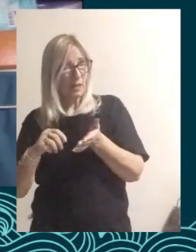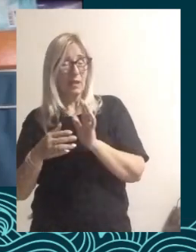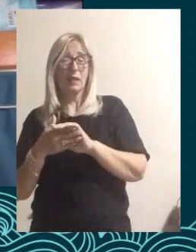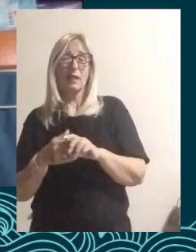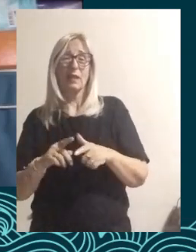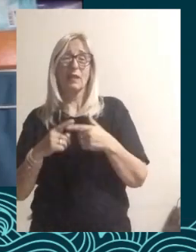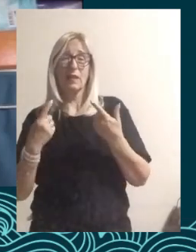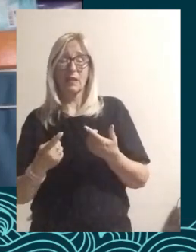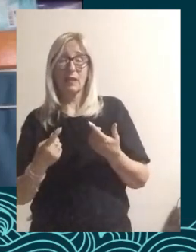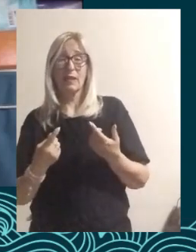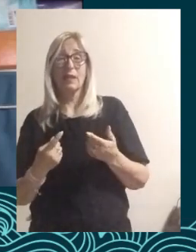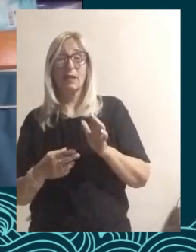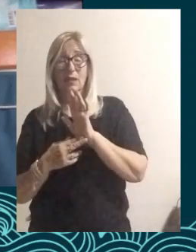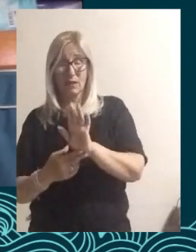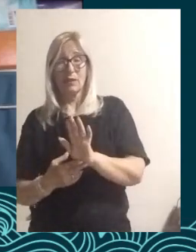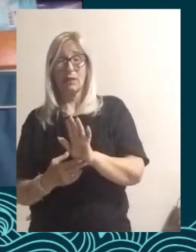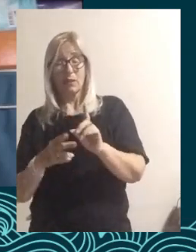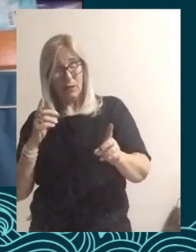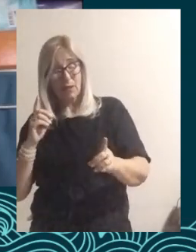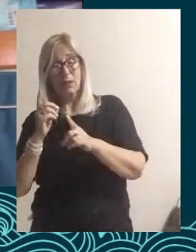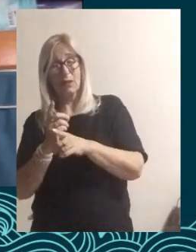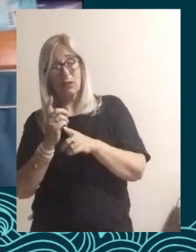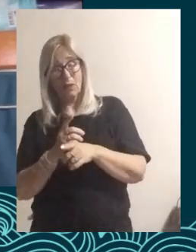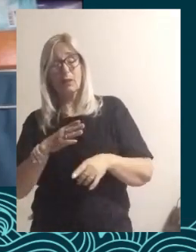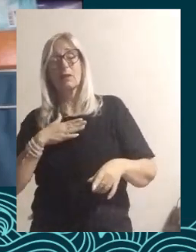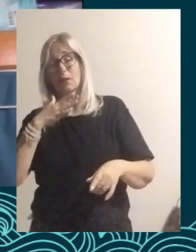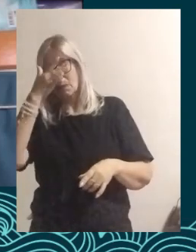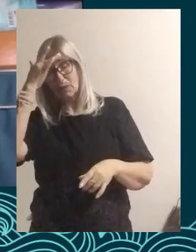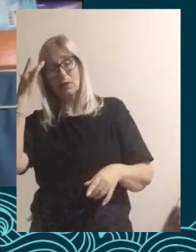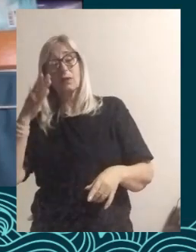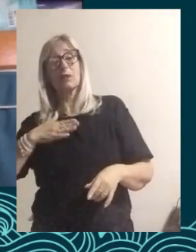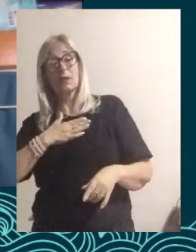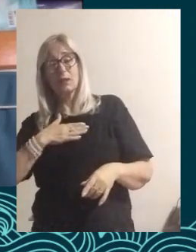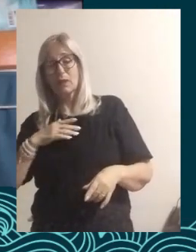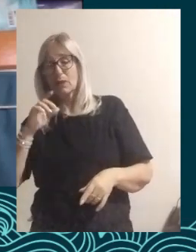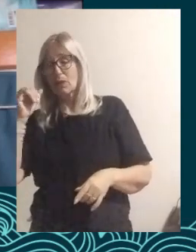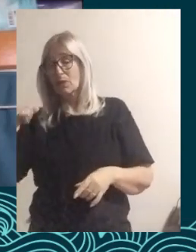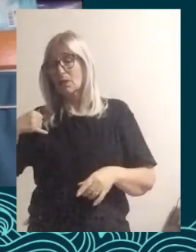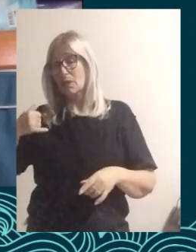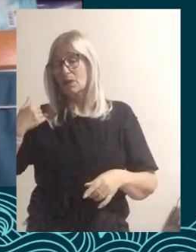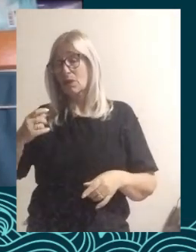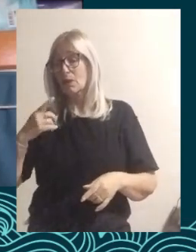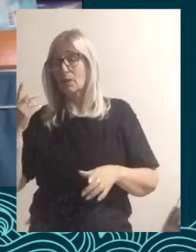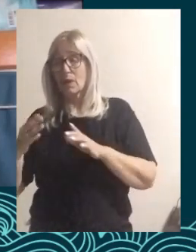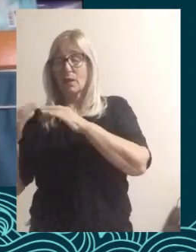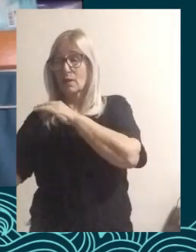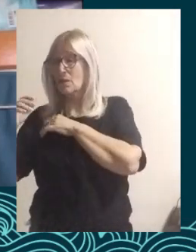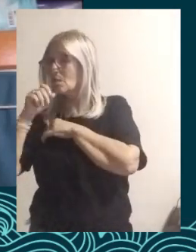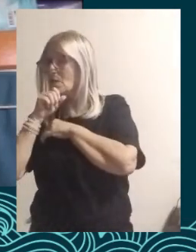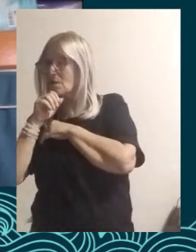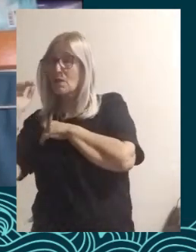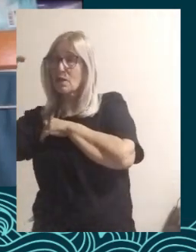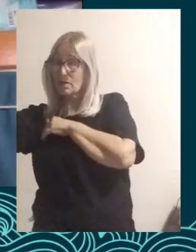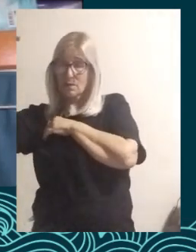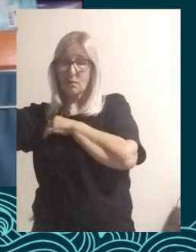escrever, eu acho que talvez esses diários podem ser também encontros com pessoas que a gente gosta, pessoas de outras idades,